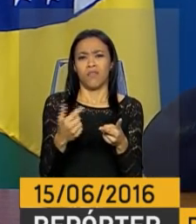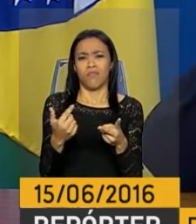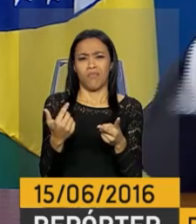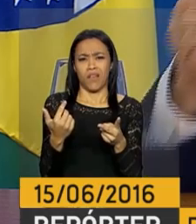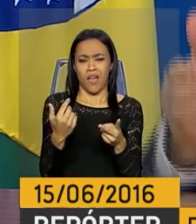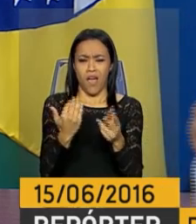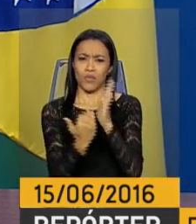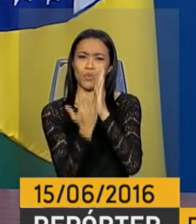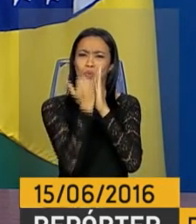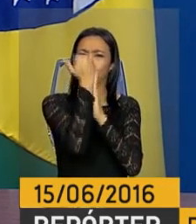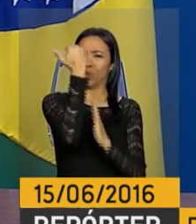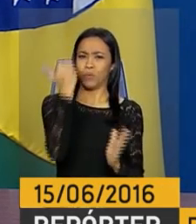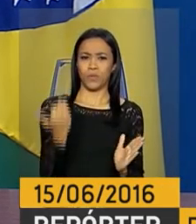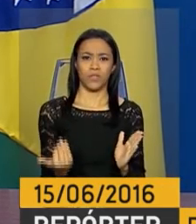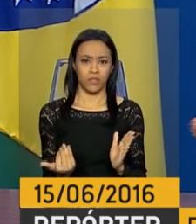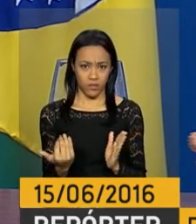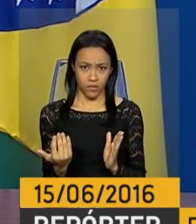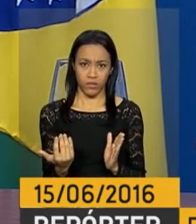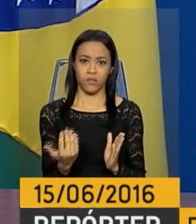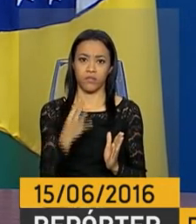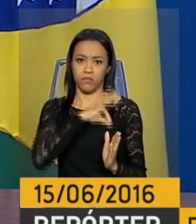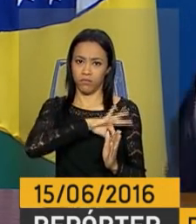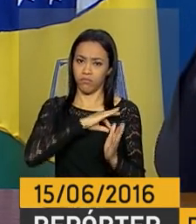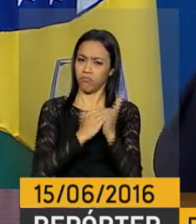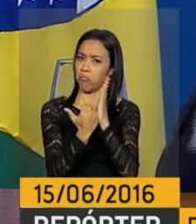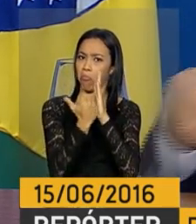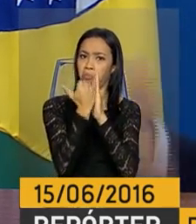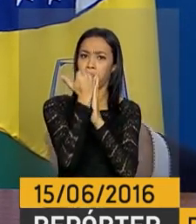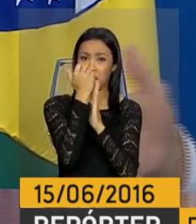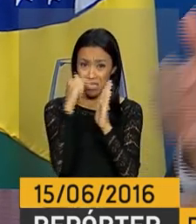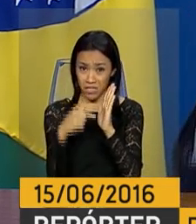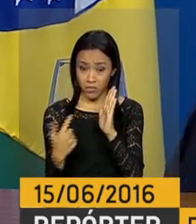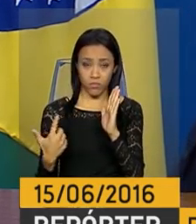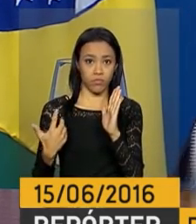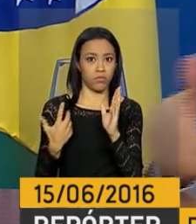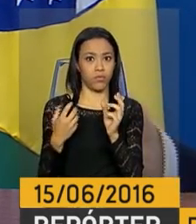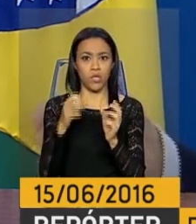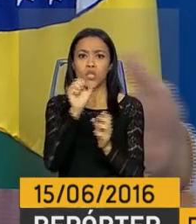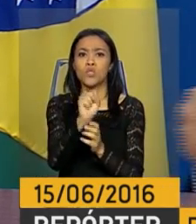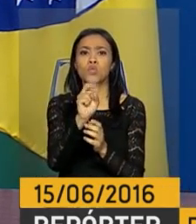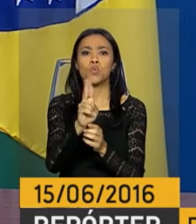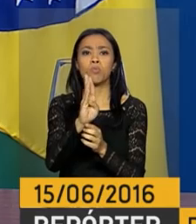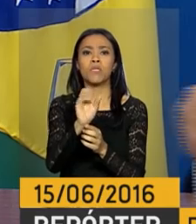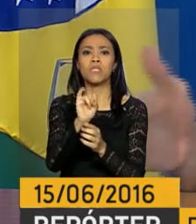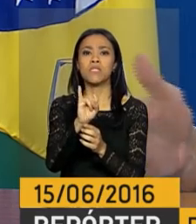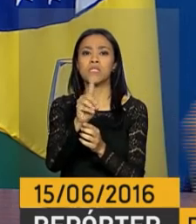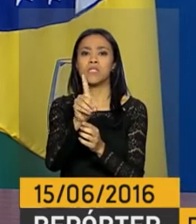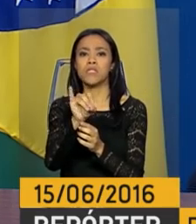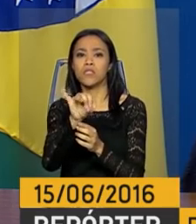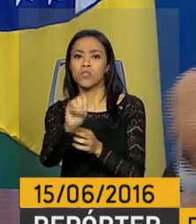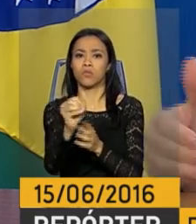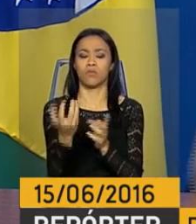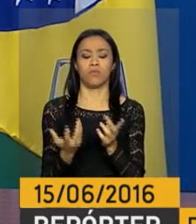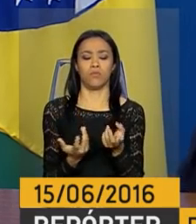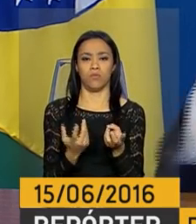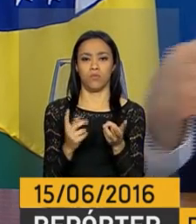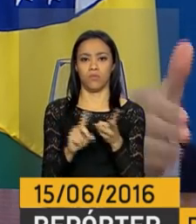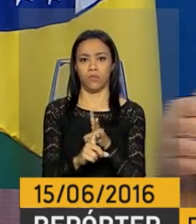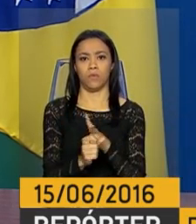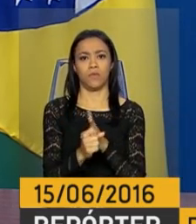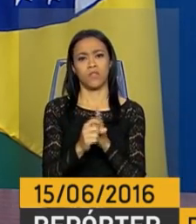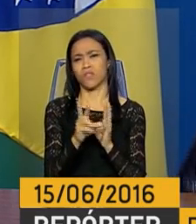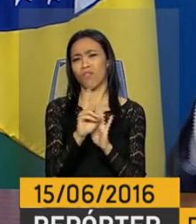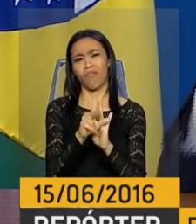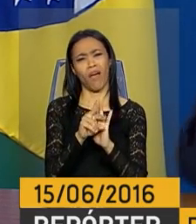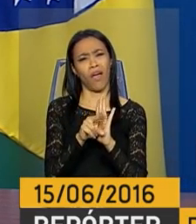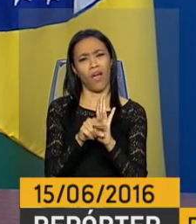nominais e etc., Isso são cláusulas muito fortes, subsídios também, paralisação pelos valores nominais e uma